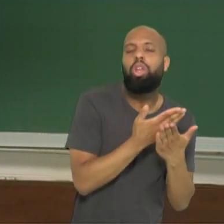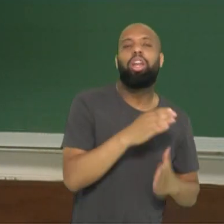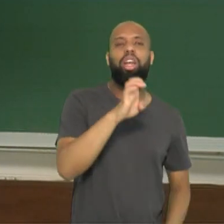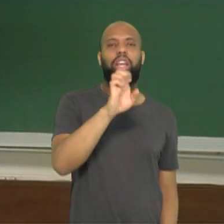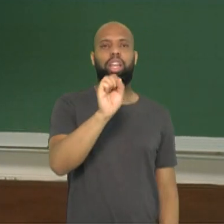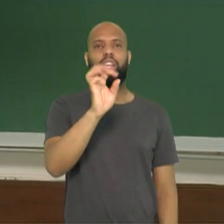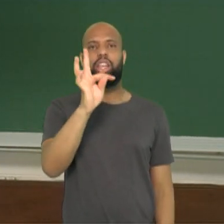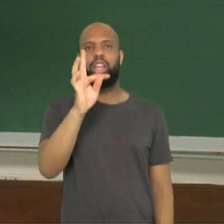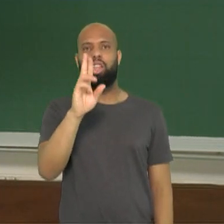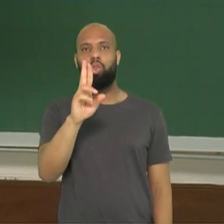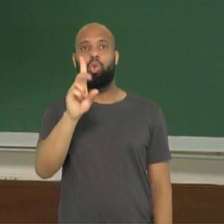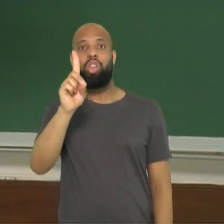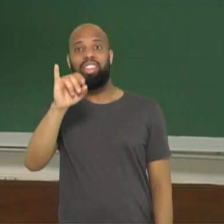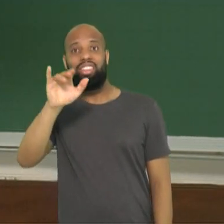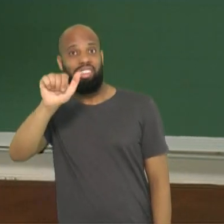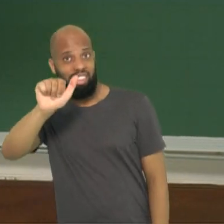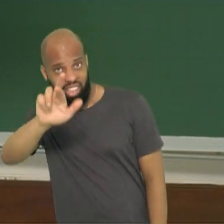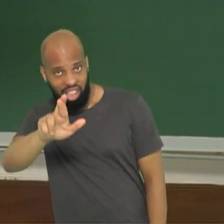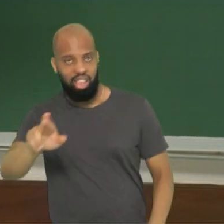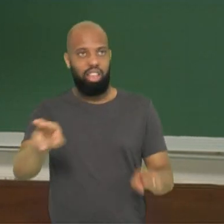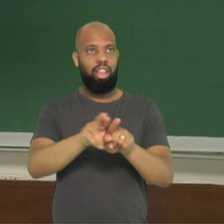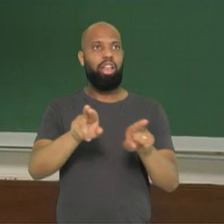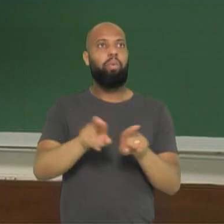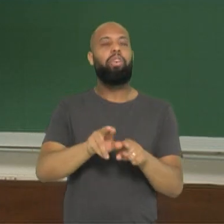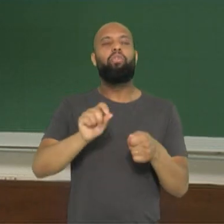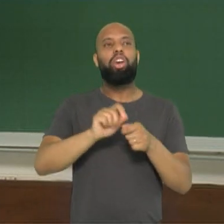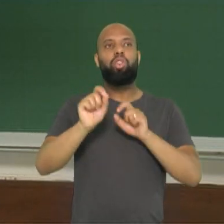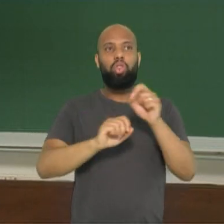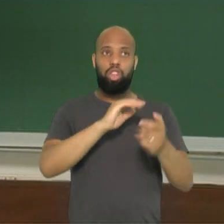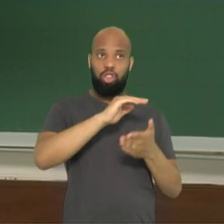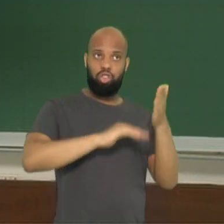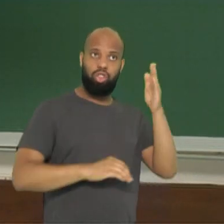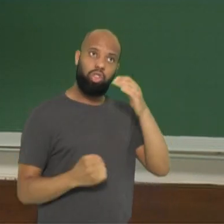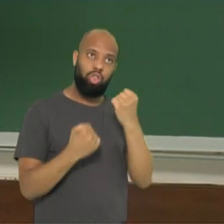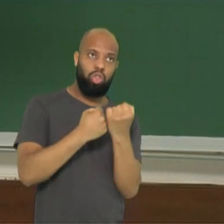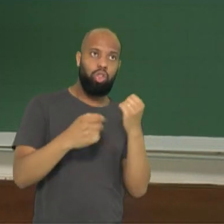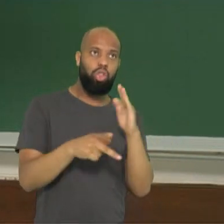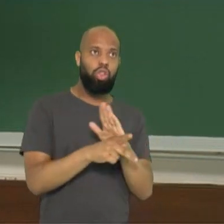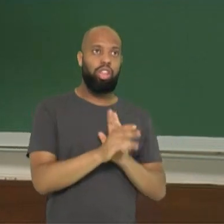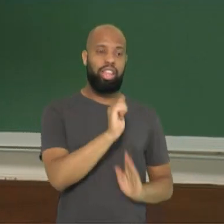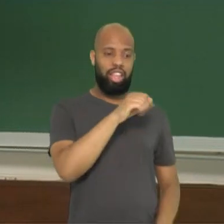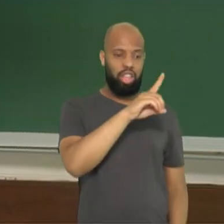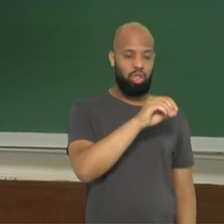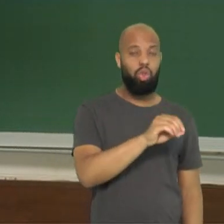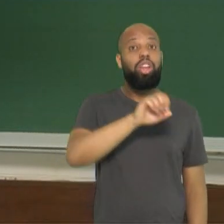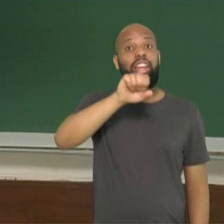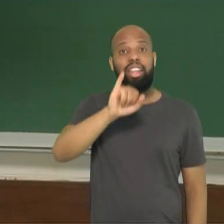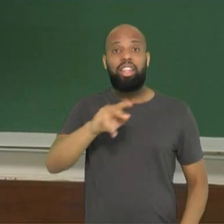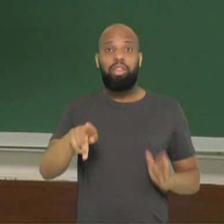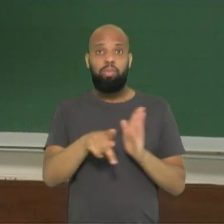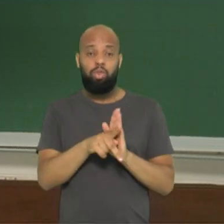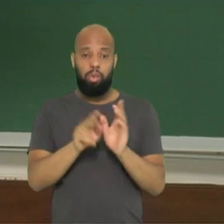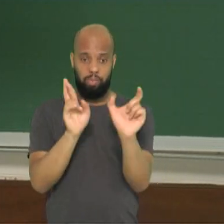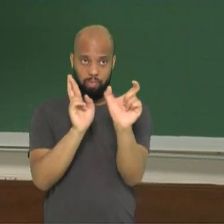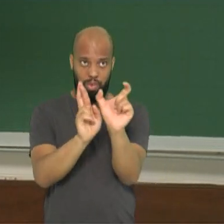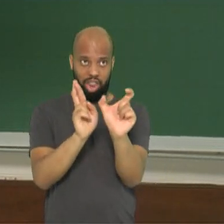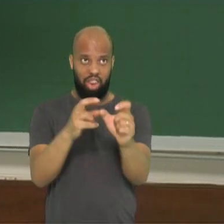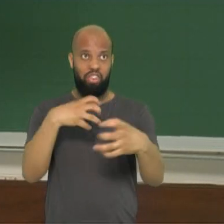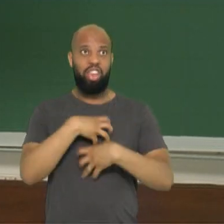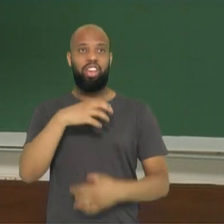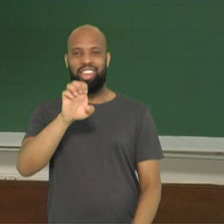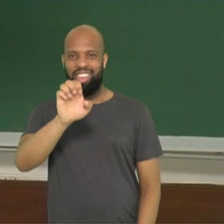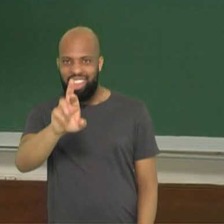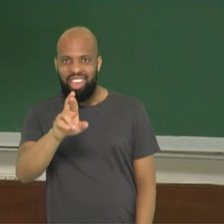terminação, ando, bien? Se o verbo no infinitivo ele termina em er, como o verbo comer,